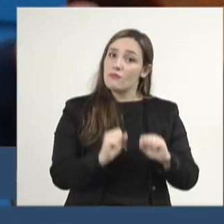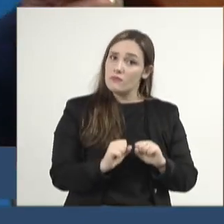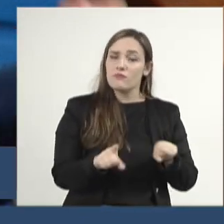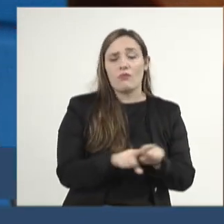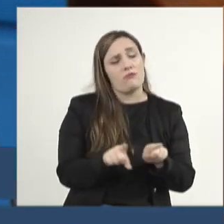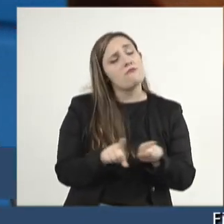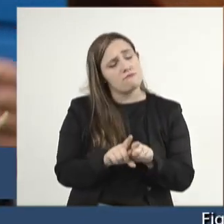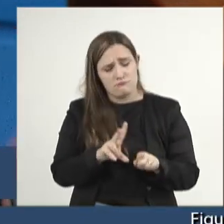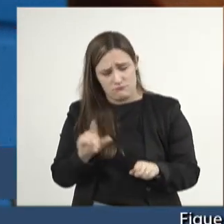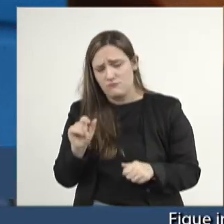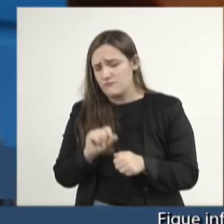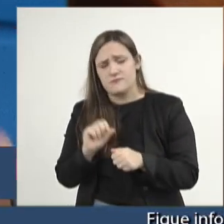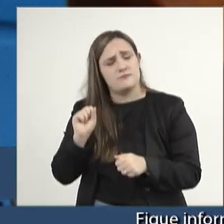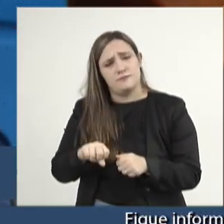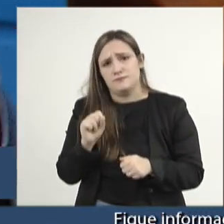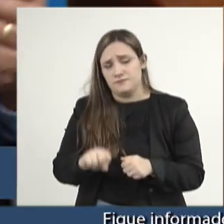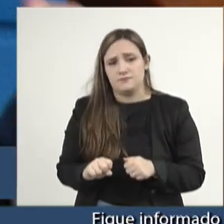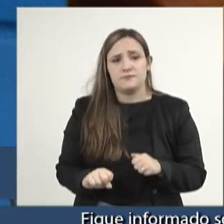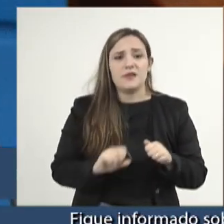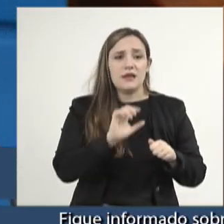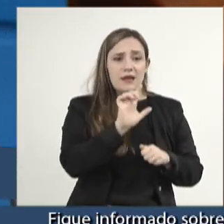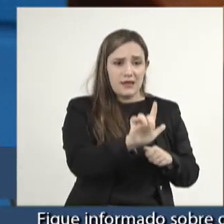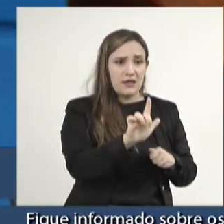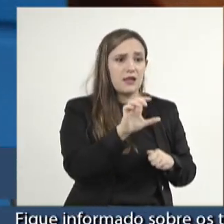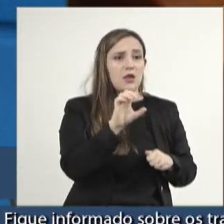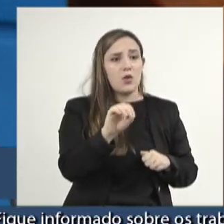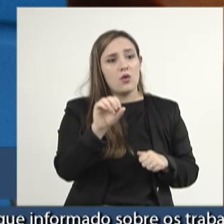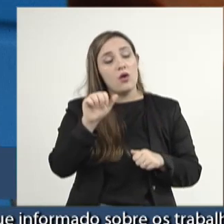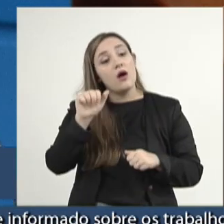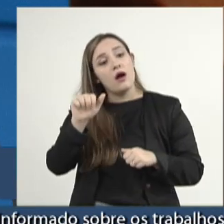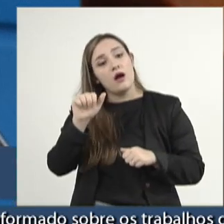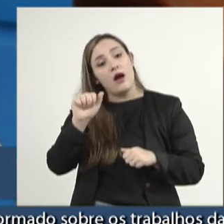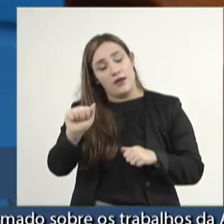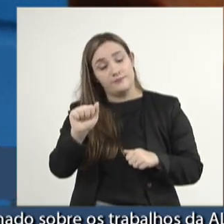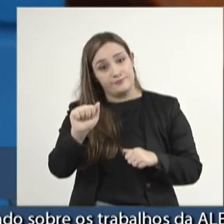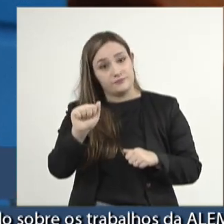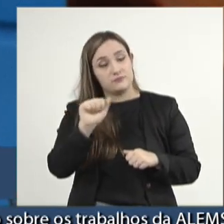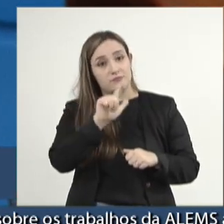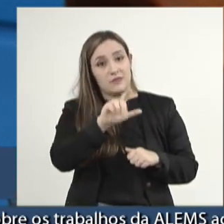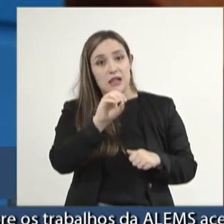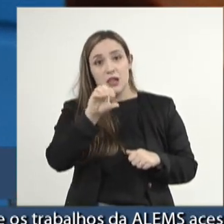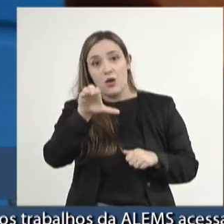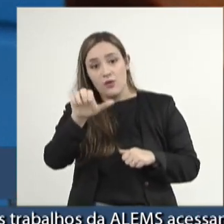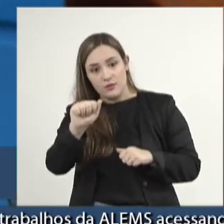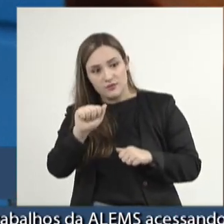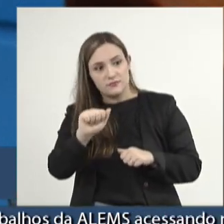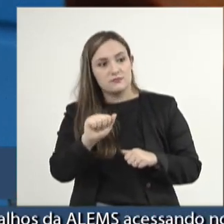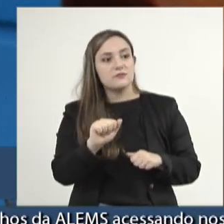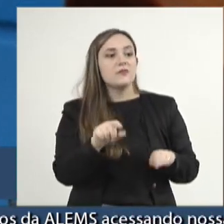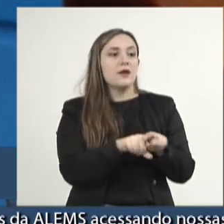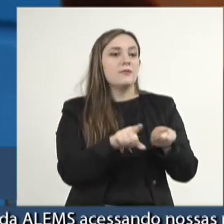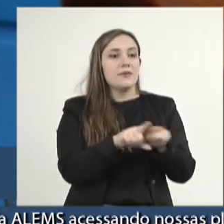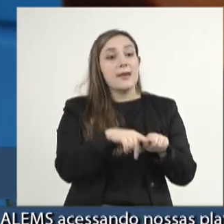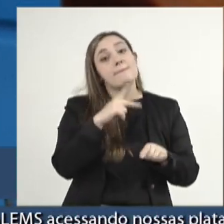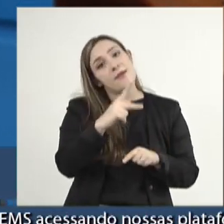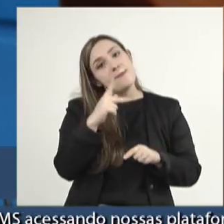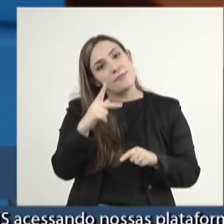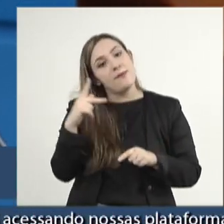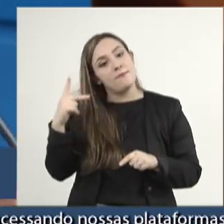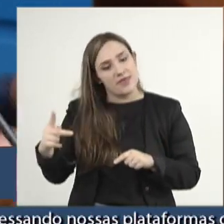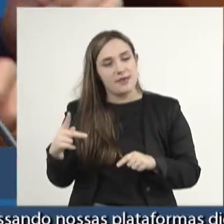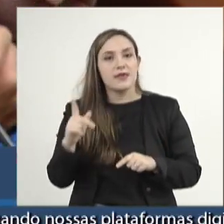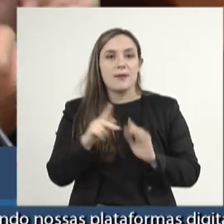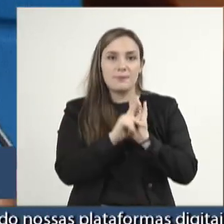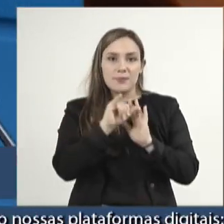lei orçamentária anual do ano de 2024, na discussão do plano plurianual que vai